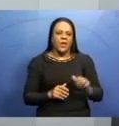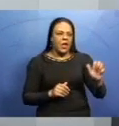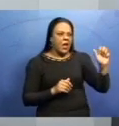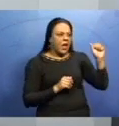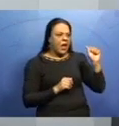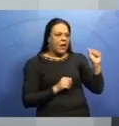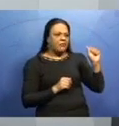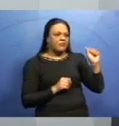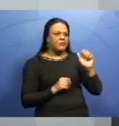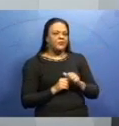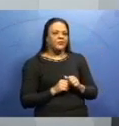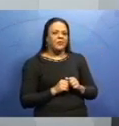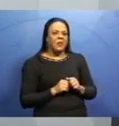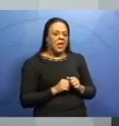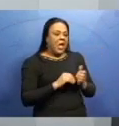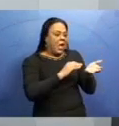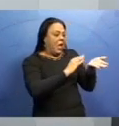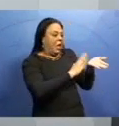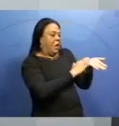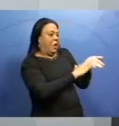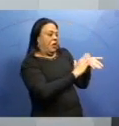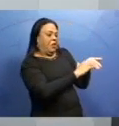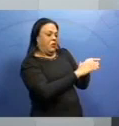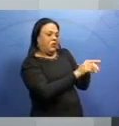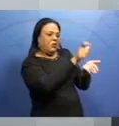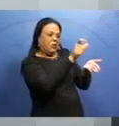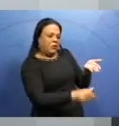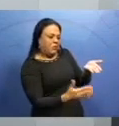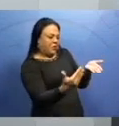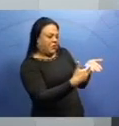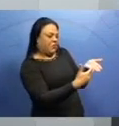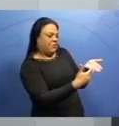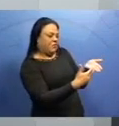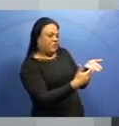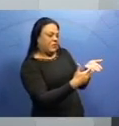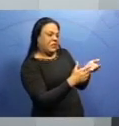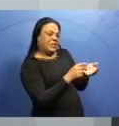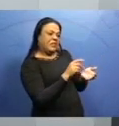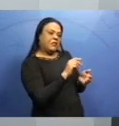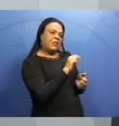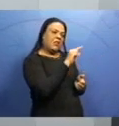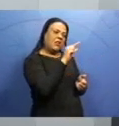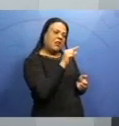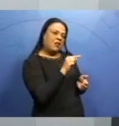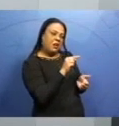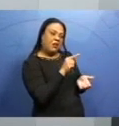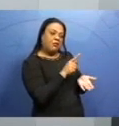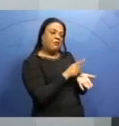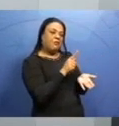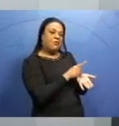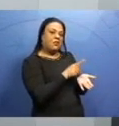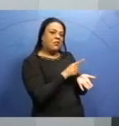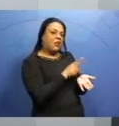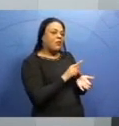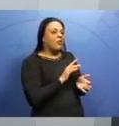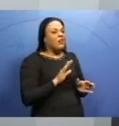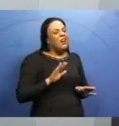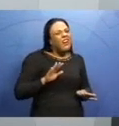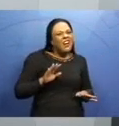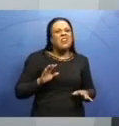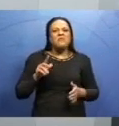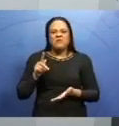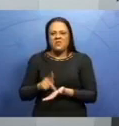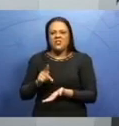A. Nem sempre um elogio que recebem de alguém vem acompanhado de sinceridade. Isso é muito lógico, né, gente? Que às vezes